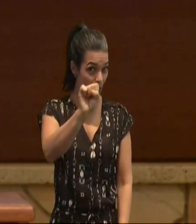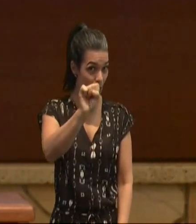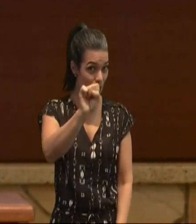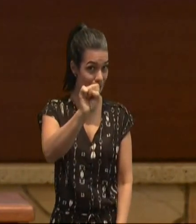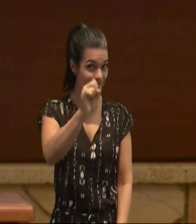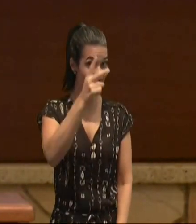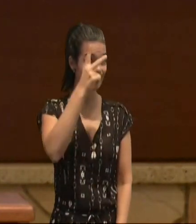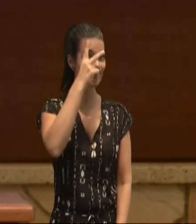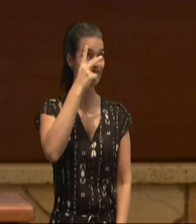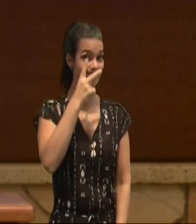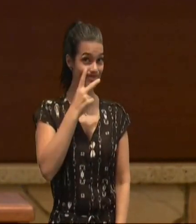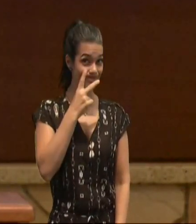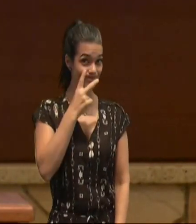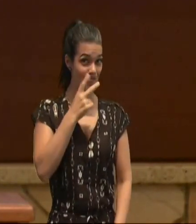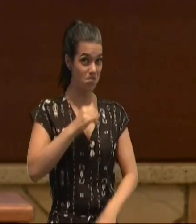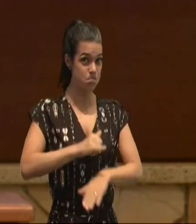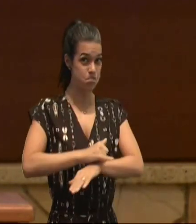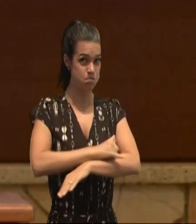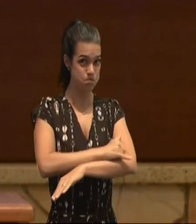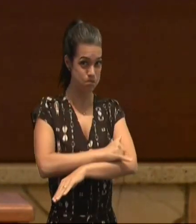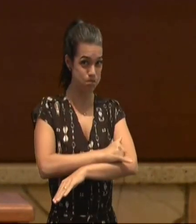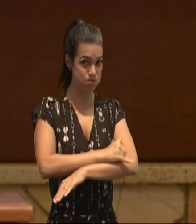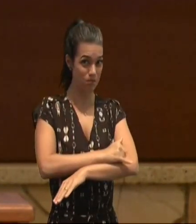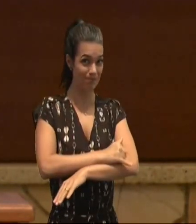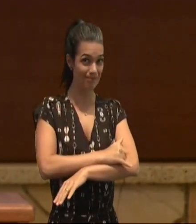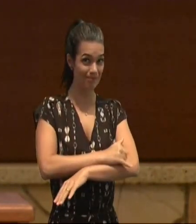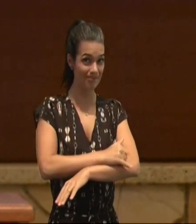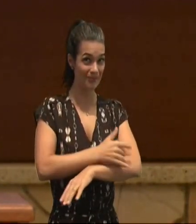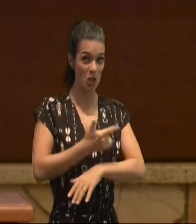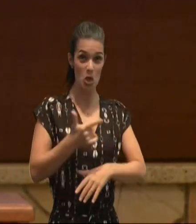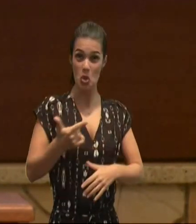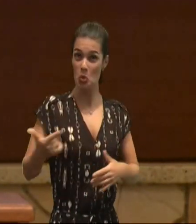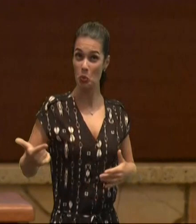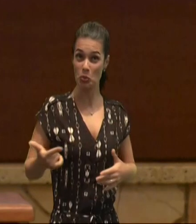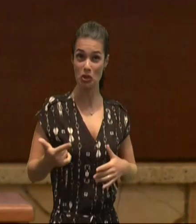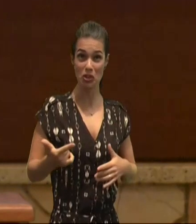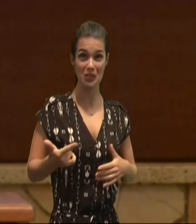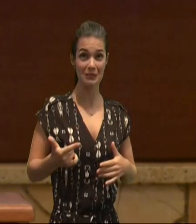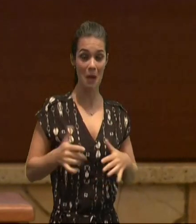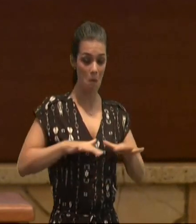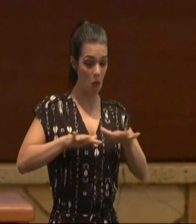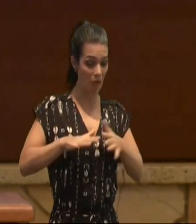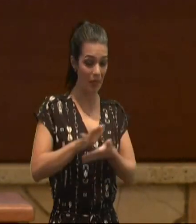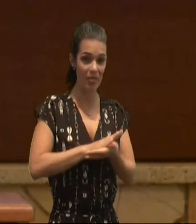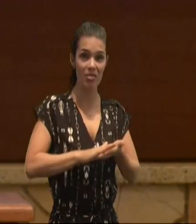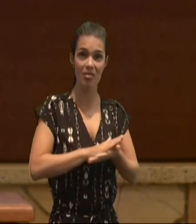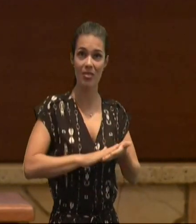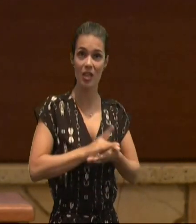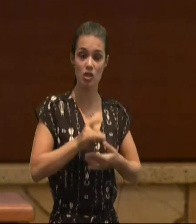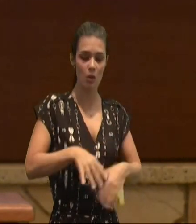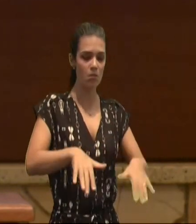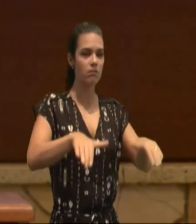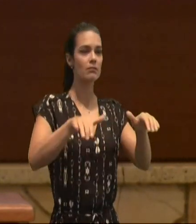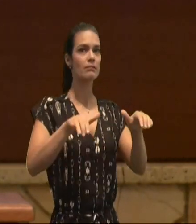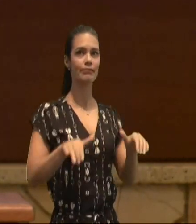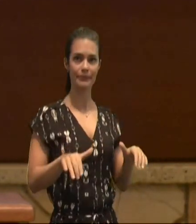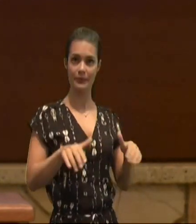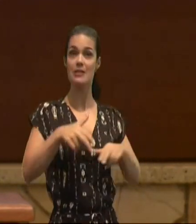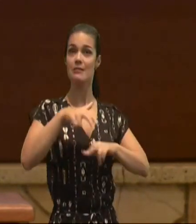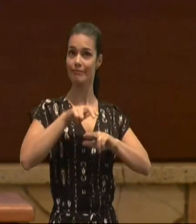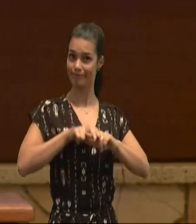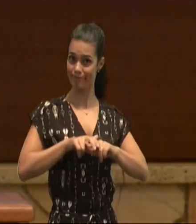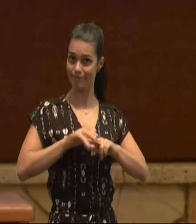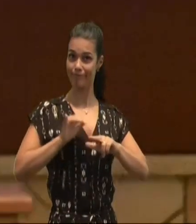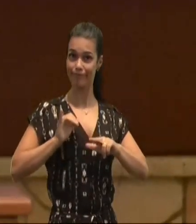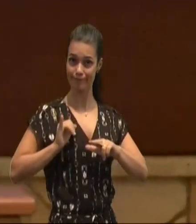cego, obeso, sem nenhum movimento corporal. O homem se achega diante dele e fala